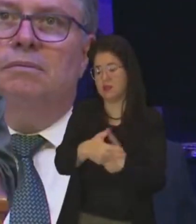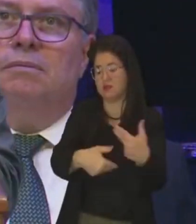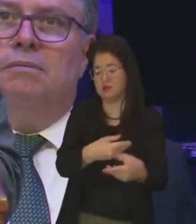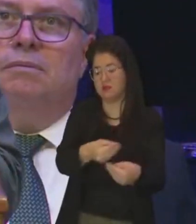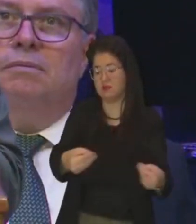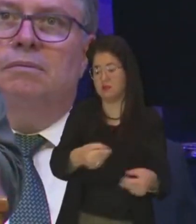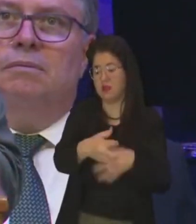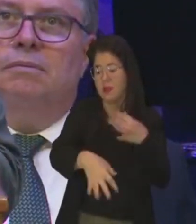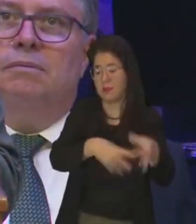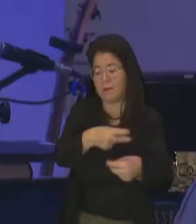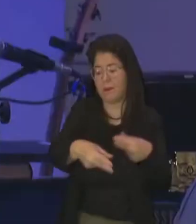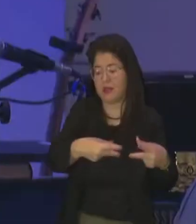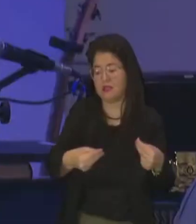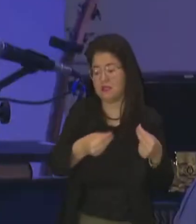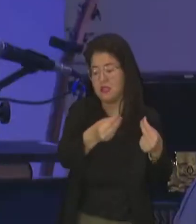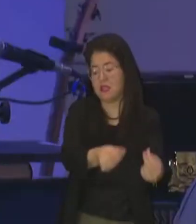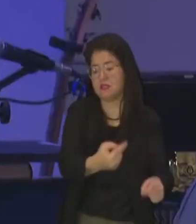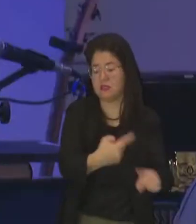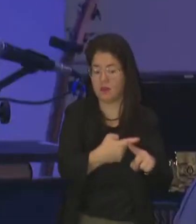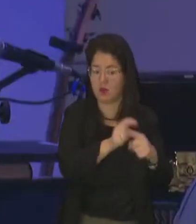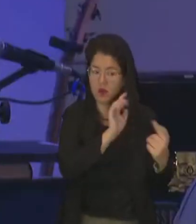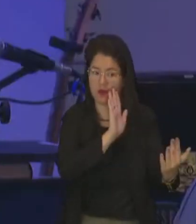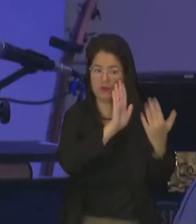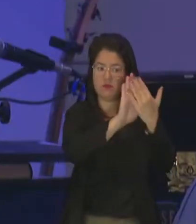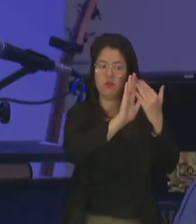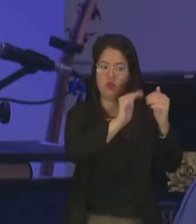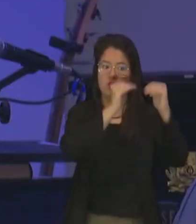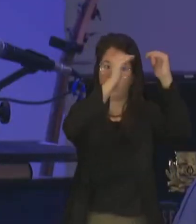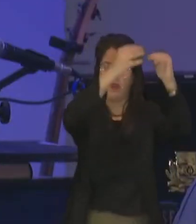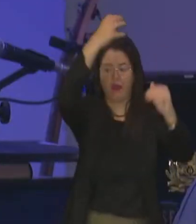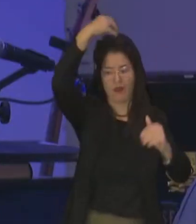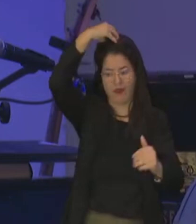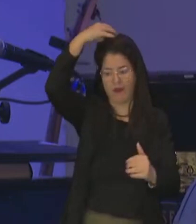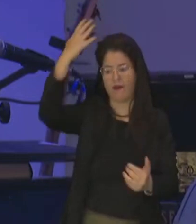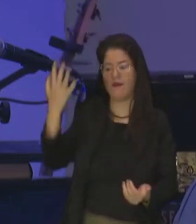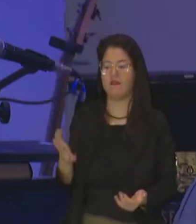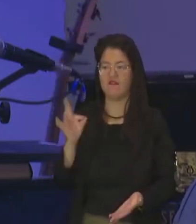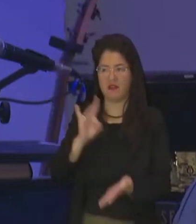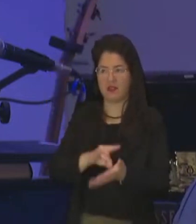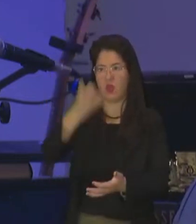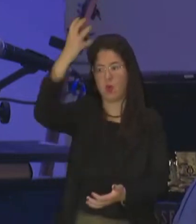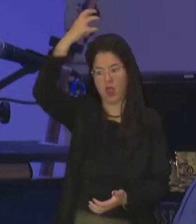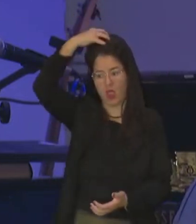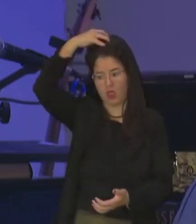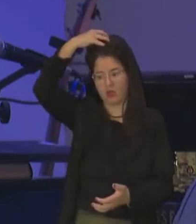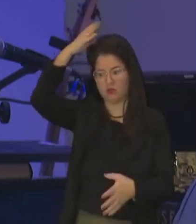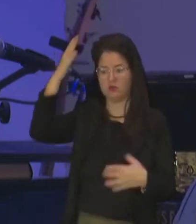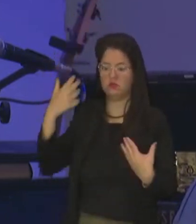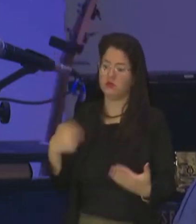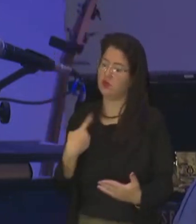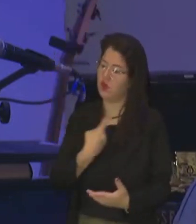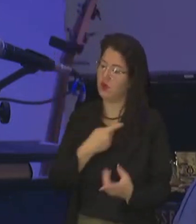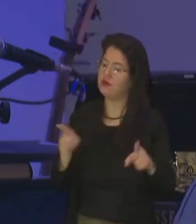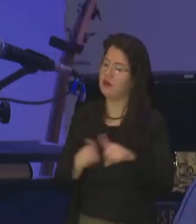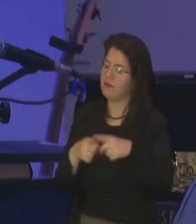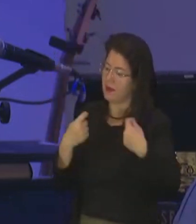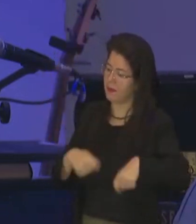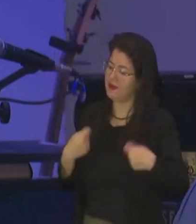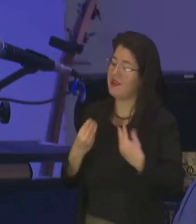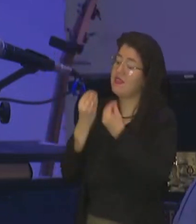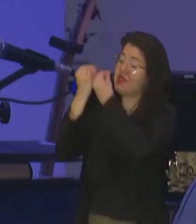estavam na presença de um superior, de um rei, o verdadeiro rei. Então, nós também